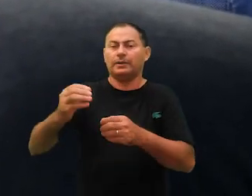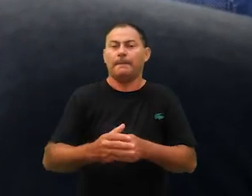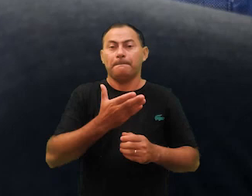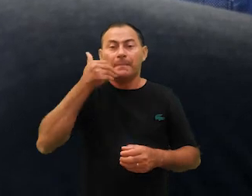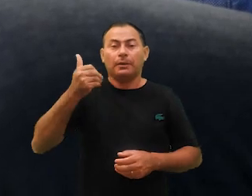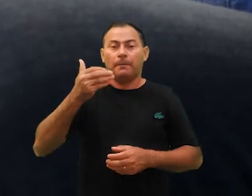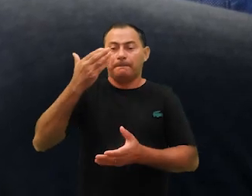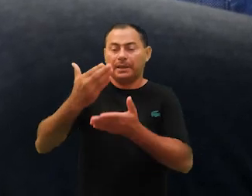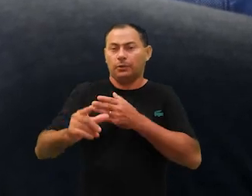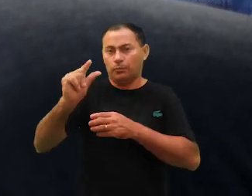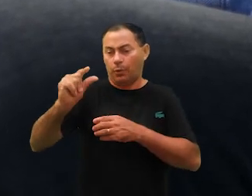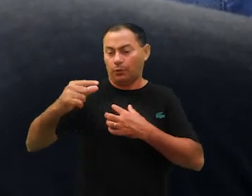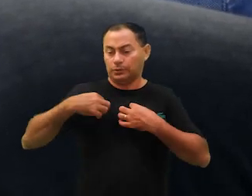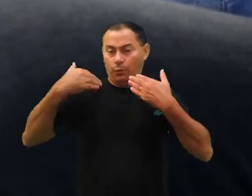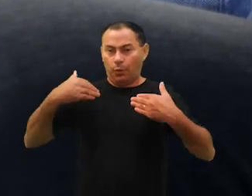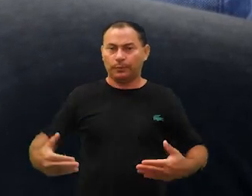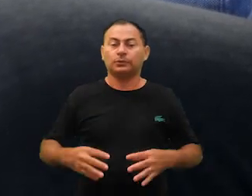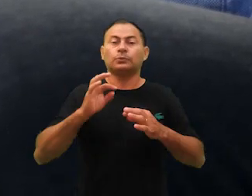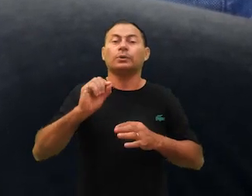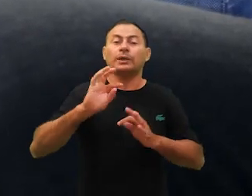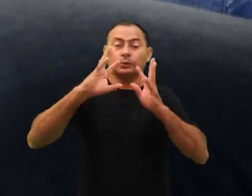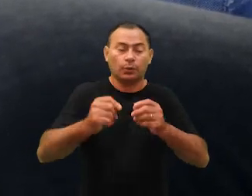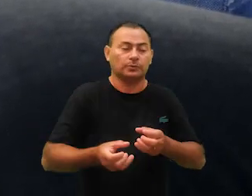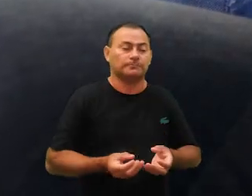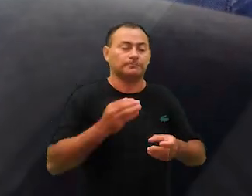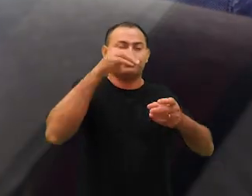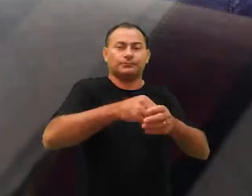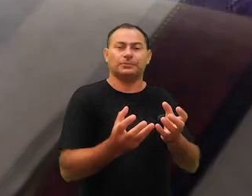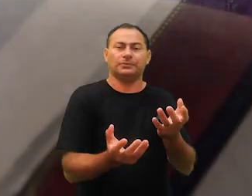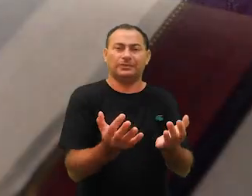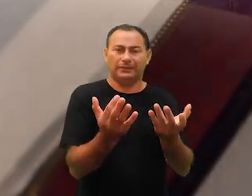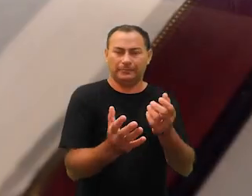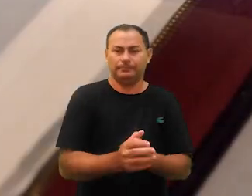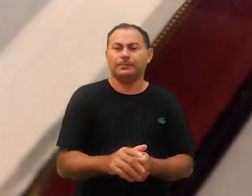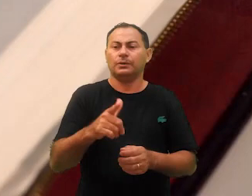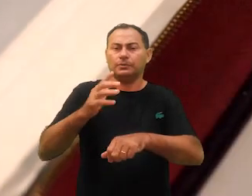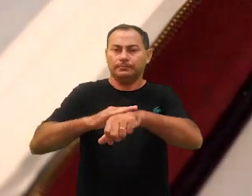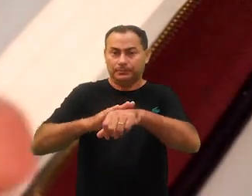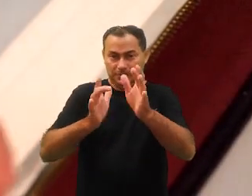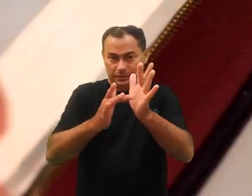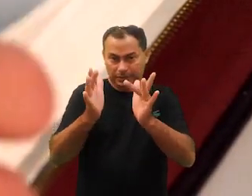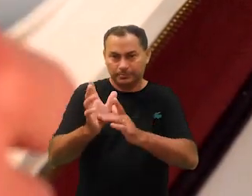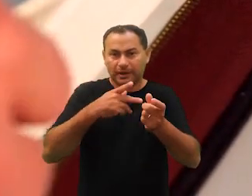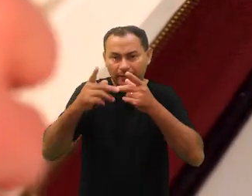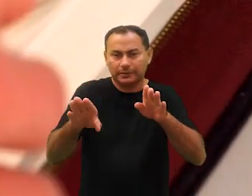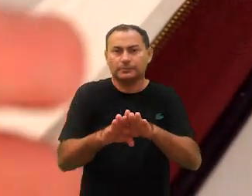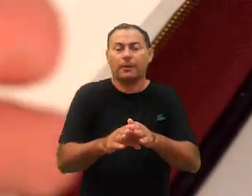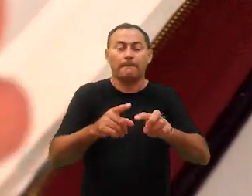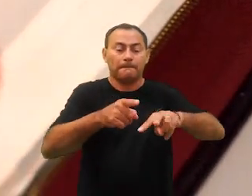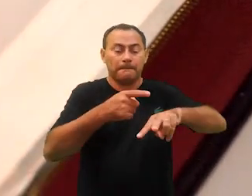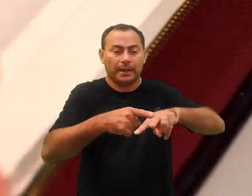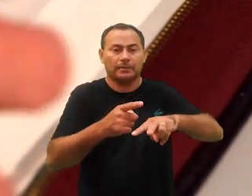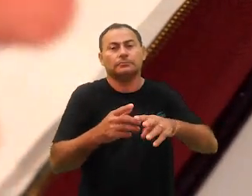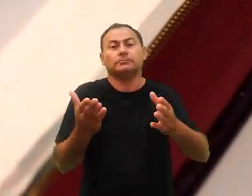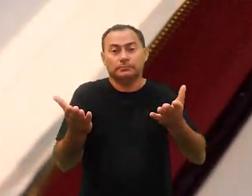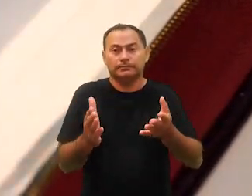lance-a fora. É melhor perder uma parte do seu corpo do que ir todo ele para o inferno. Em outra passagem, Jesus menciona também o